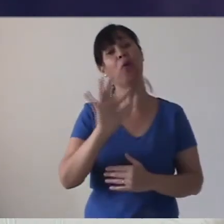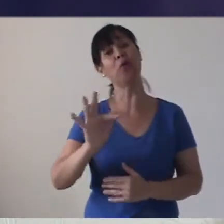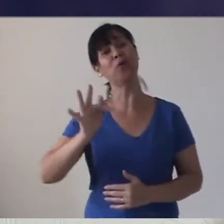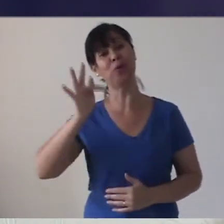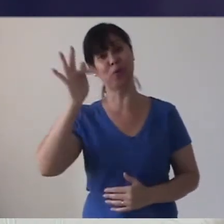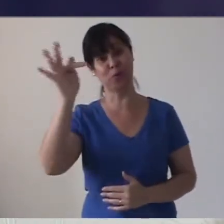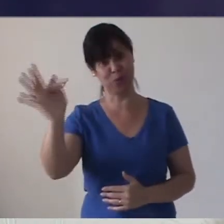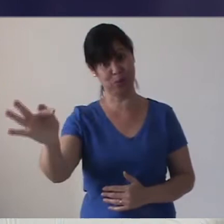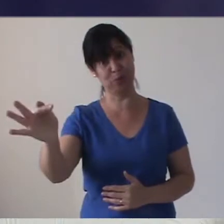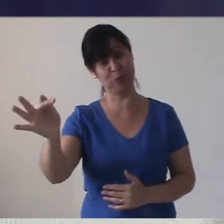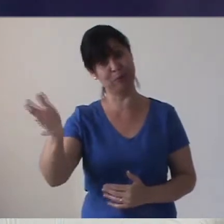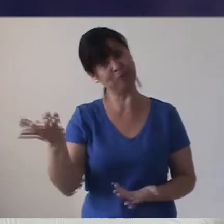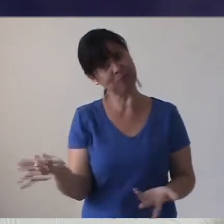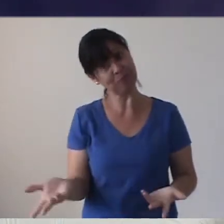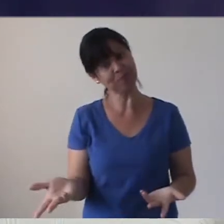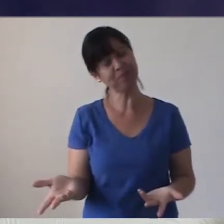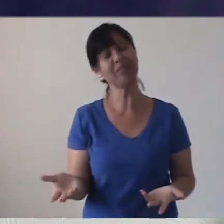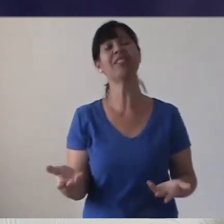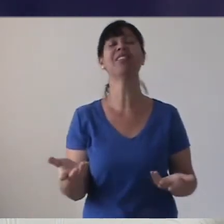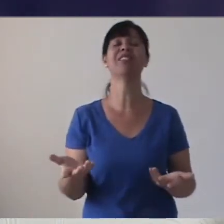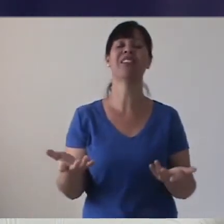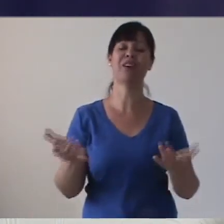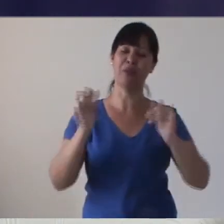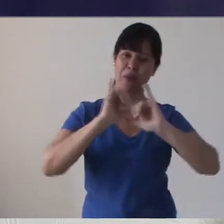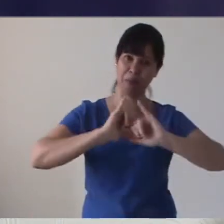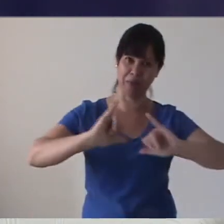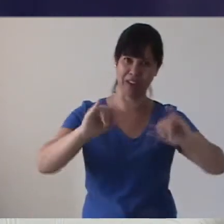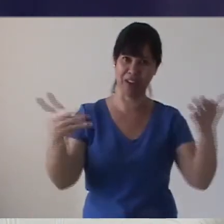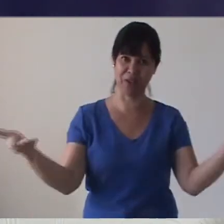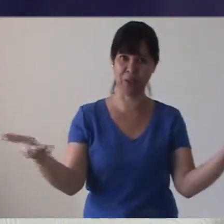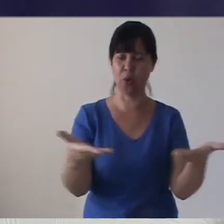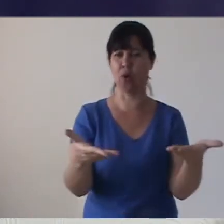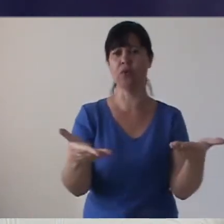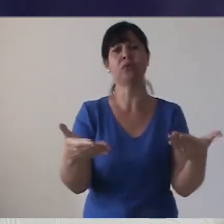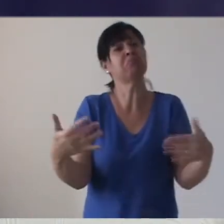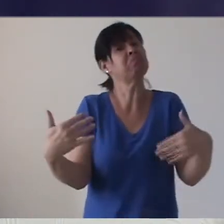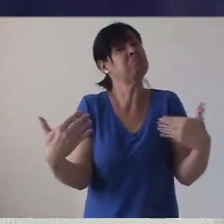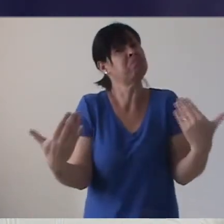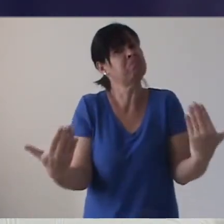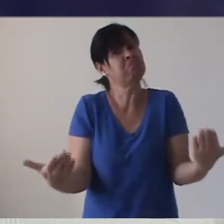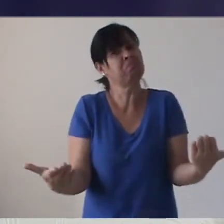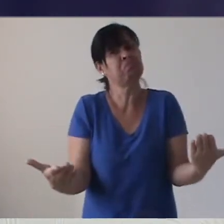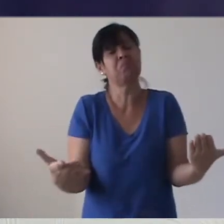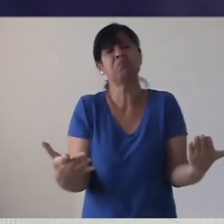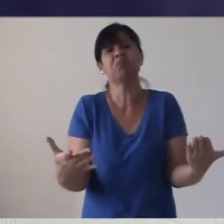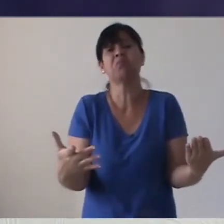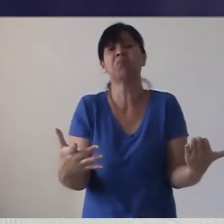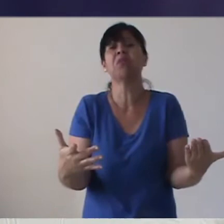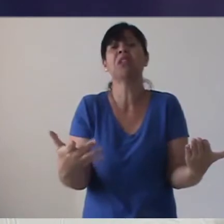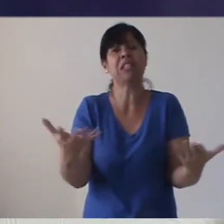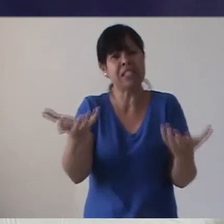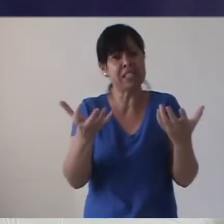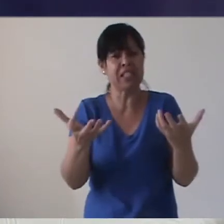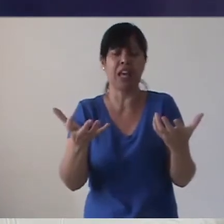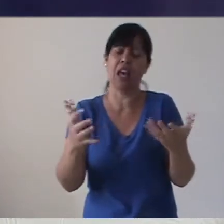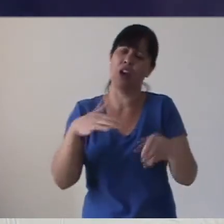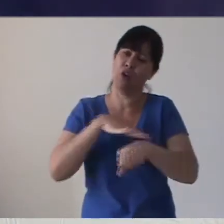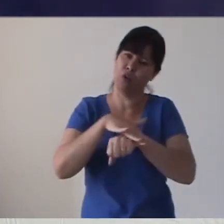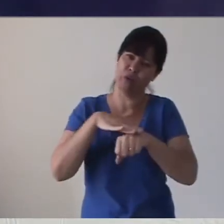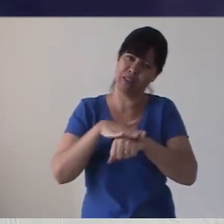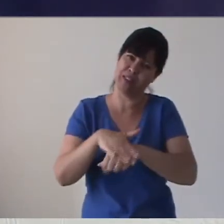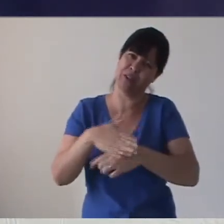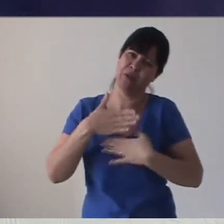frente. Tá bom? Então eu deixo aqui o meu recado, tá? Qualquer Se alguém quiser conversar